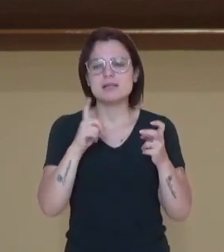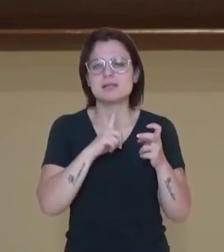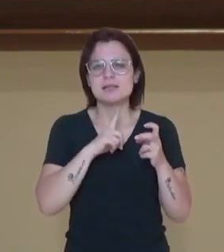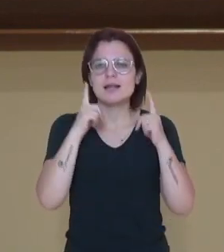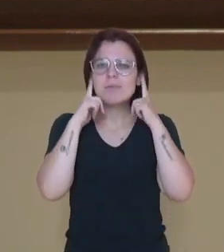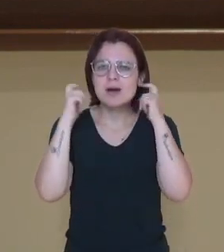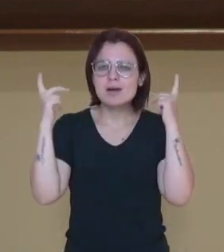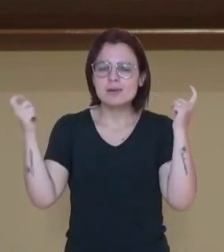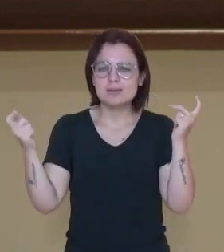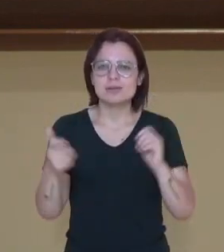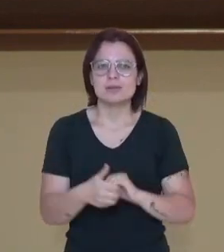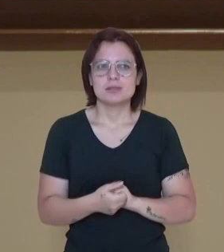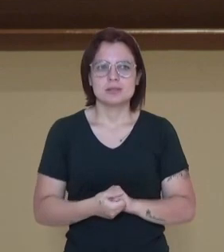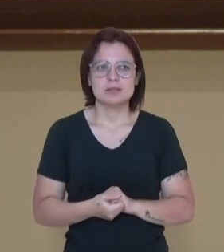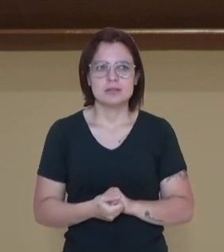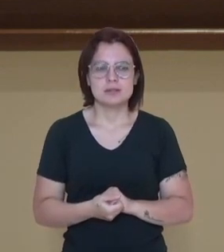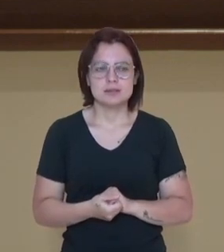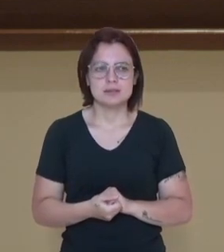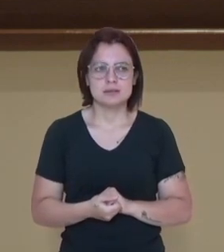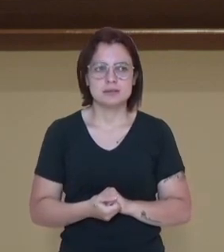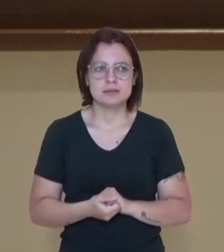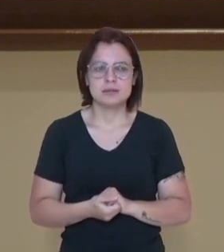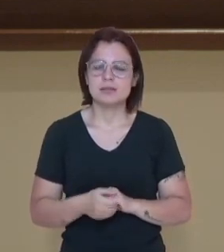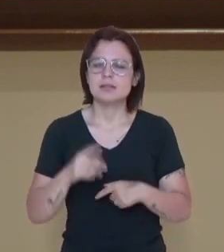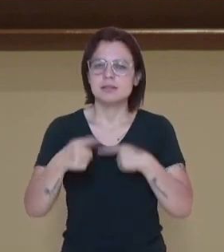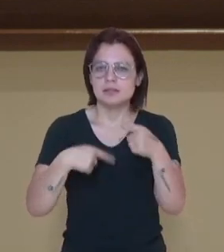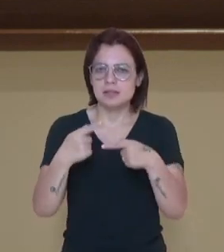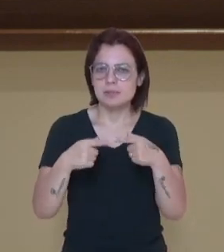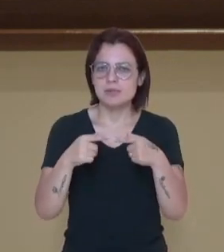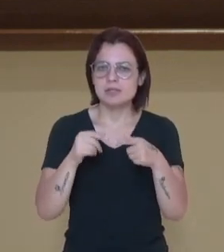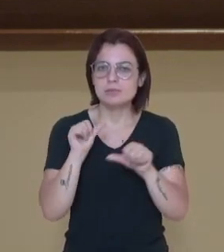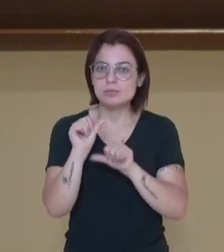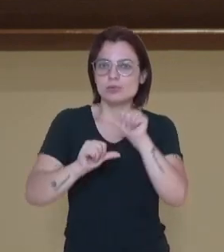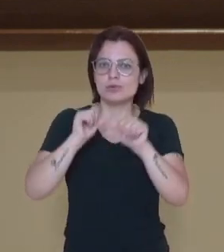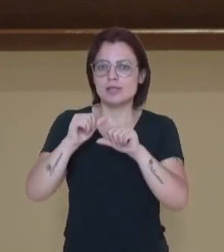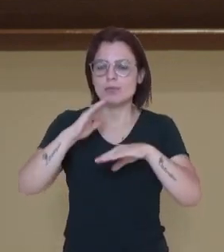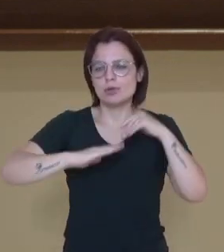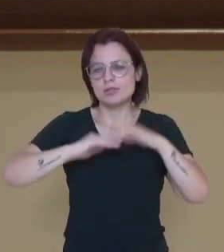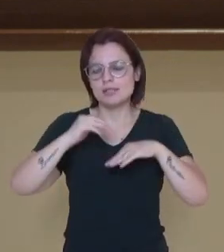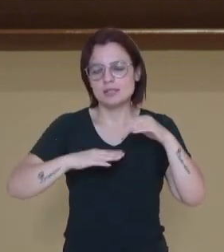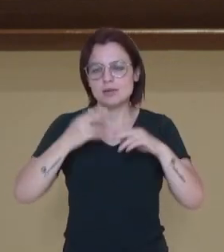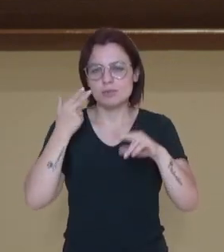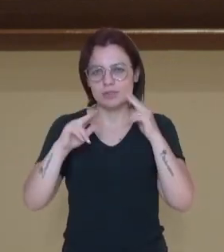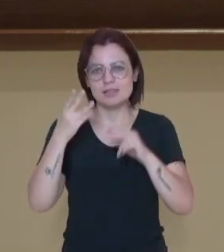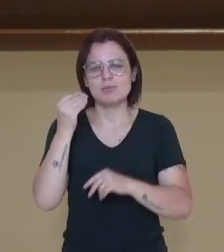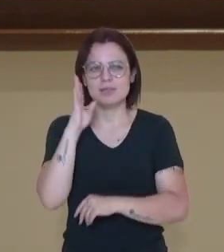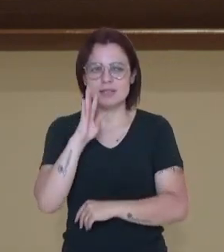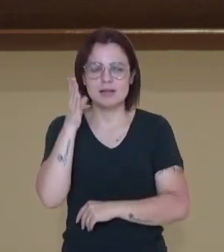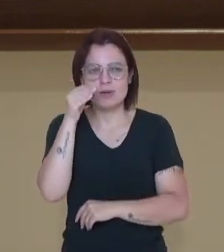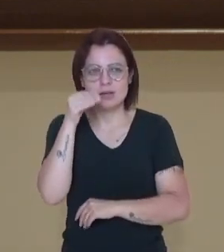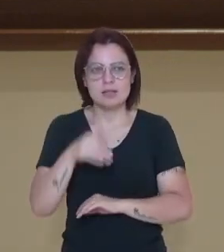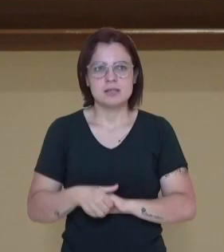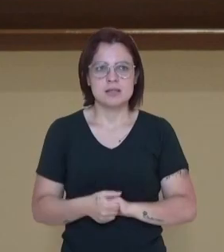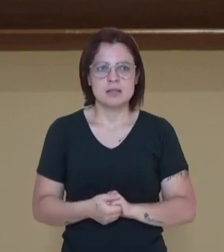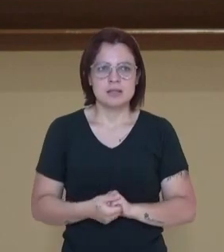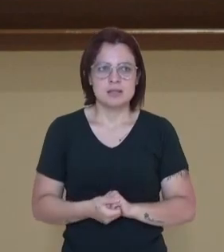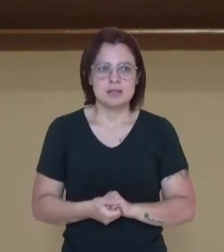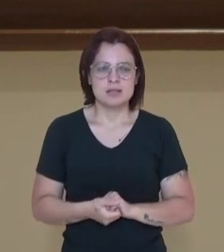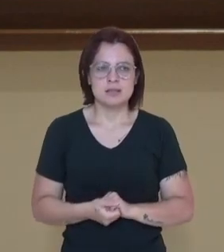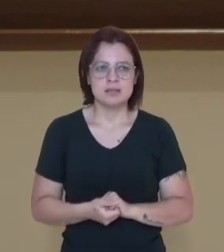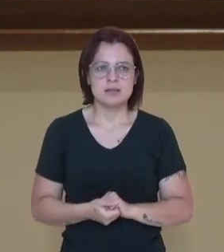saíam sons que depois vai atribuir à produção de música. Olha que curioso, né, gente?